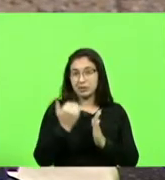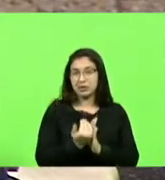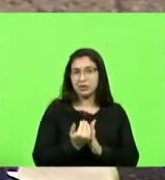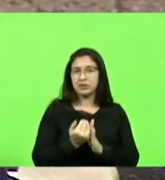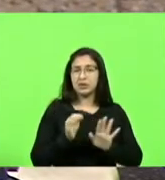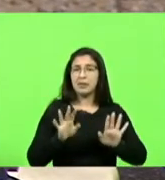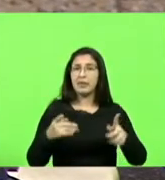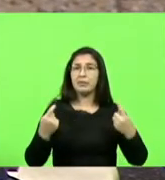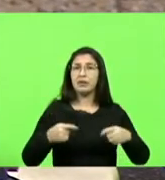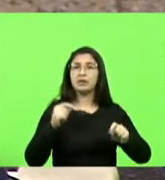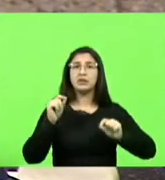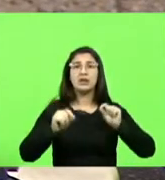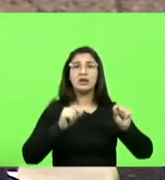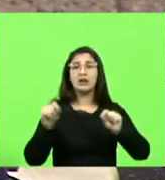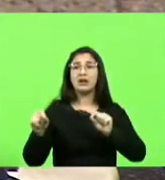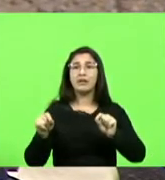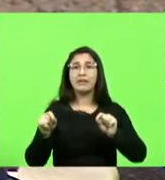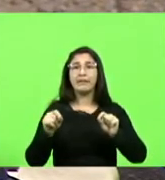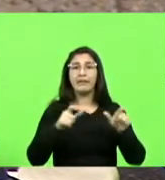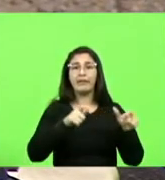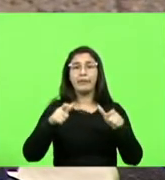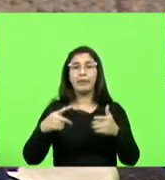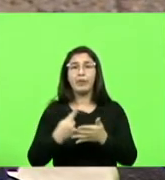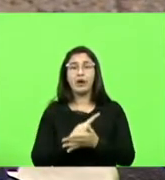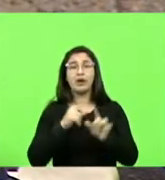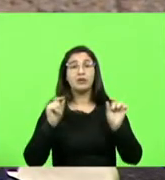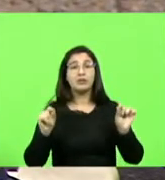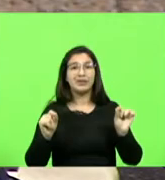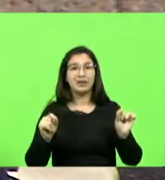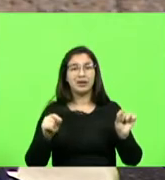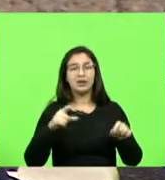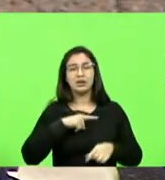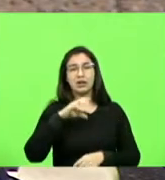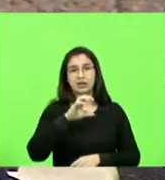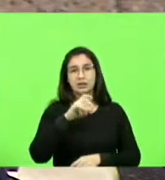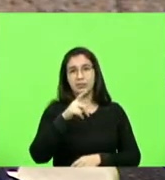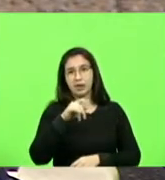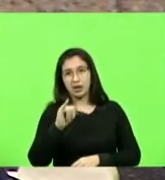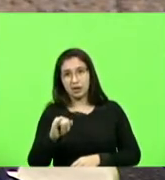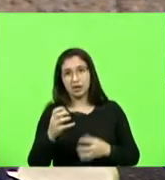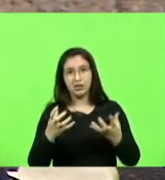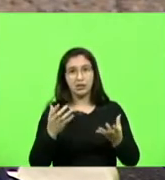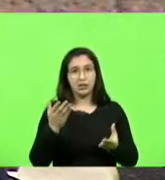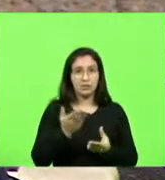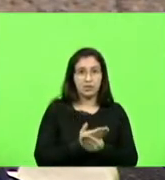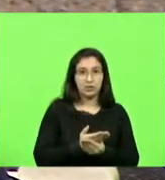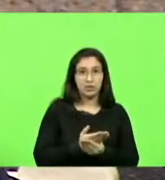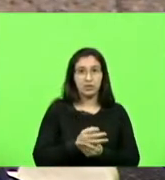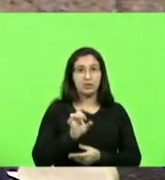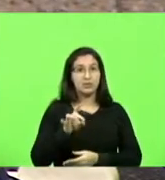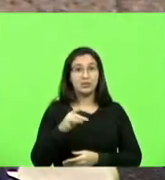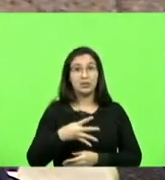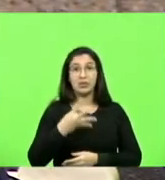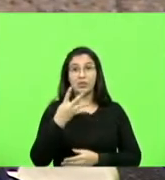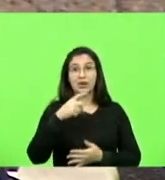saber quem que está errado. Eu tenho uma CPI aqui que eu estou tentando protocolar e estou com apenas 4